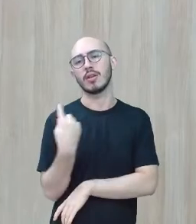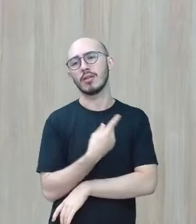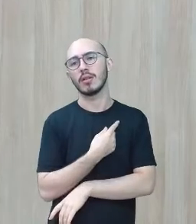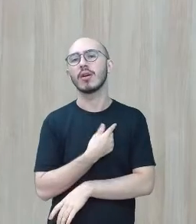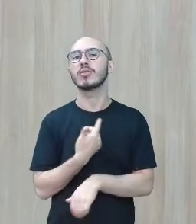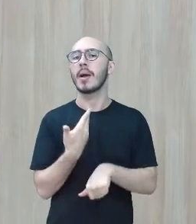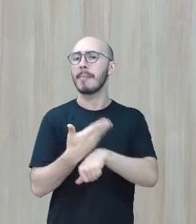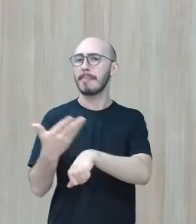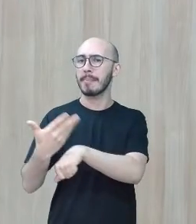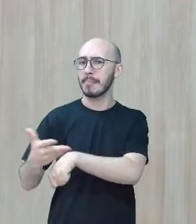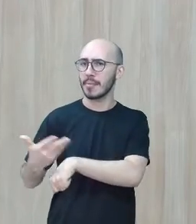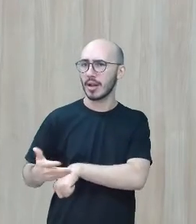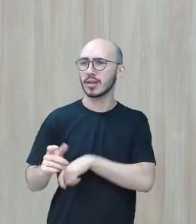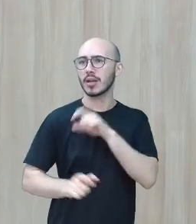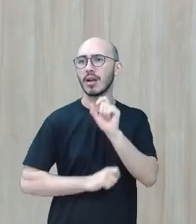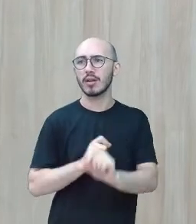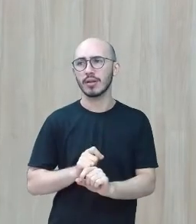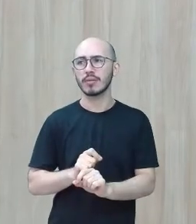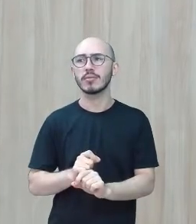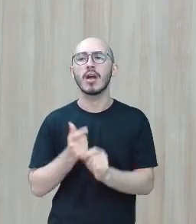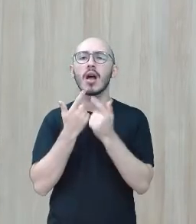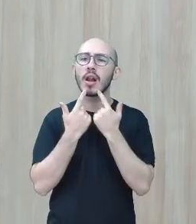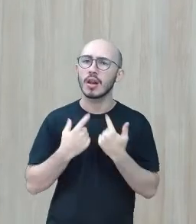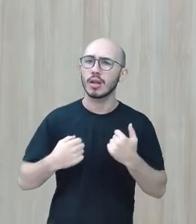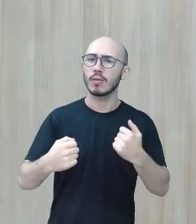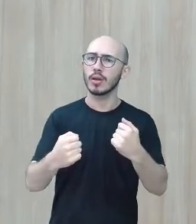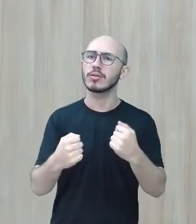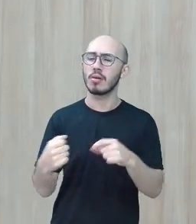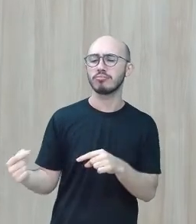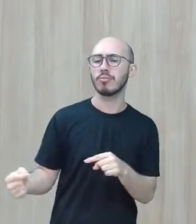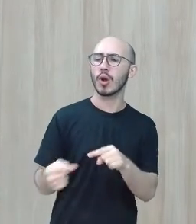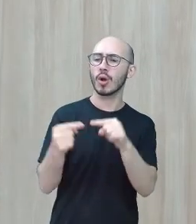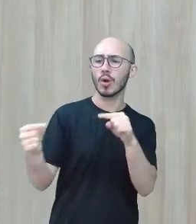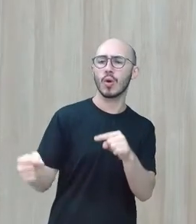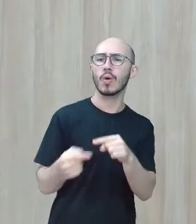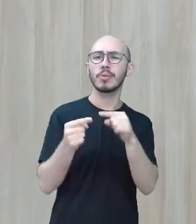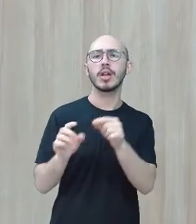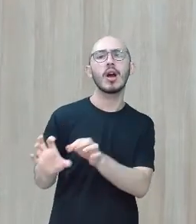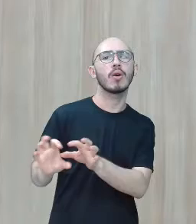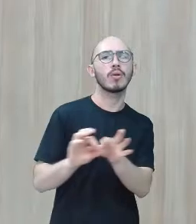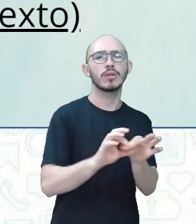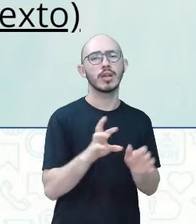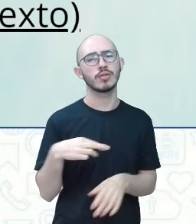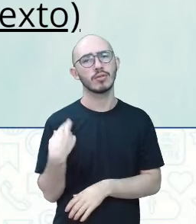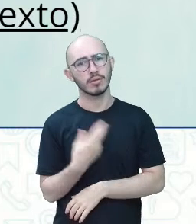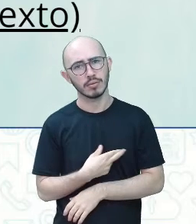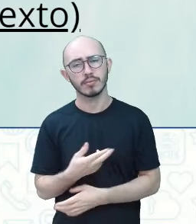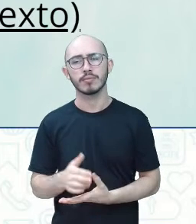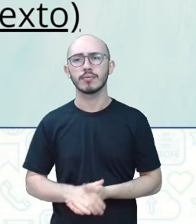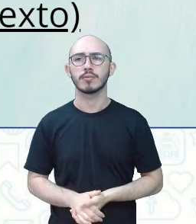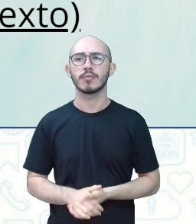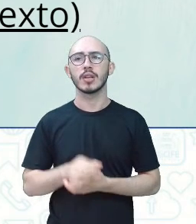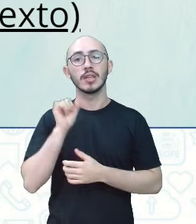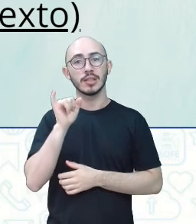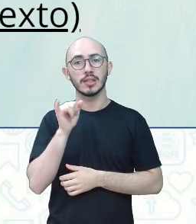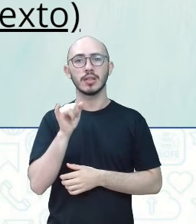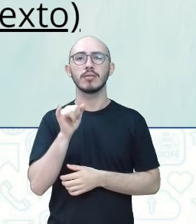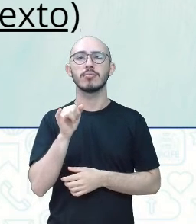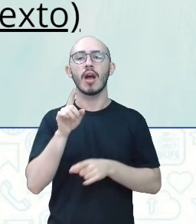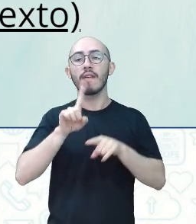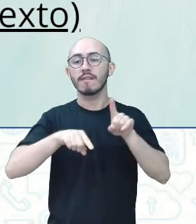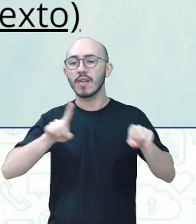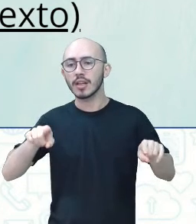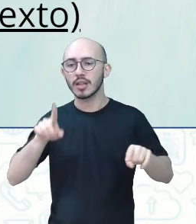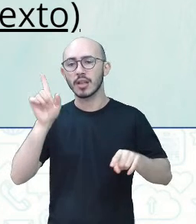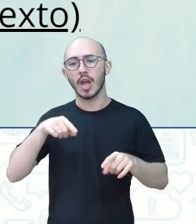em prática a adequação linguística, a gente tentar adequar a língua à nossa situação. Então, se a variedade em questão